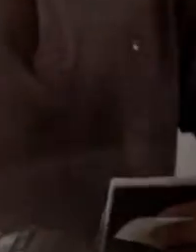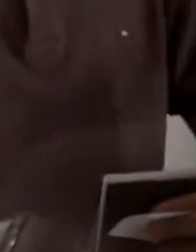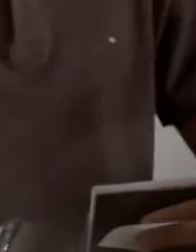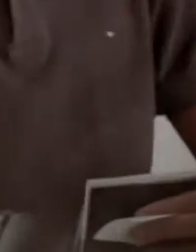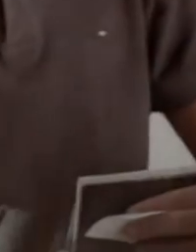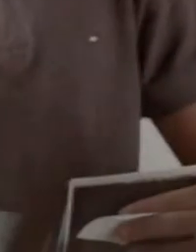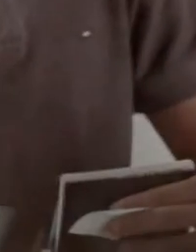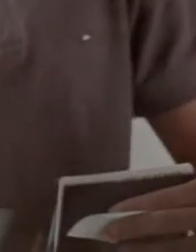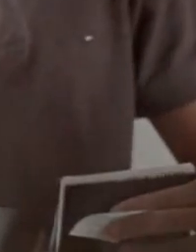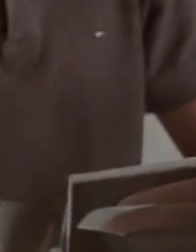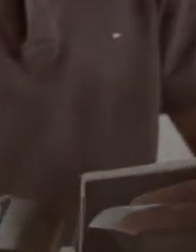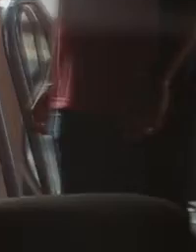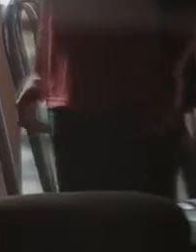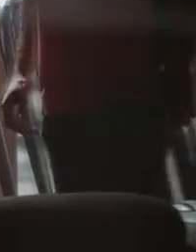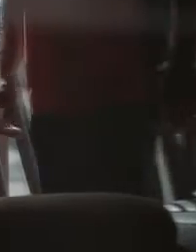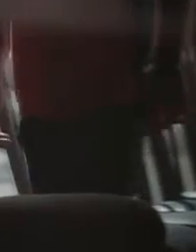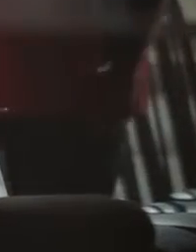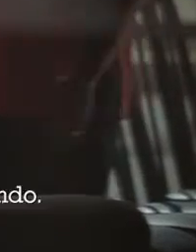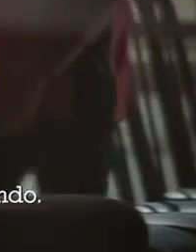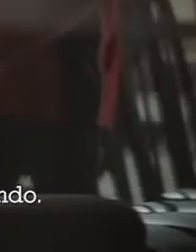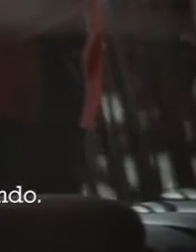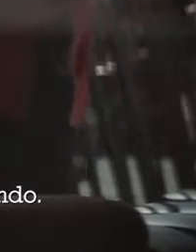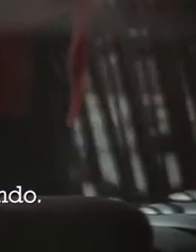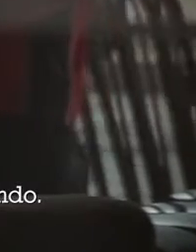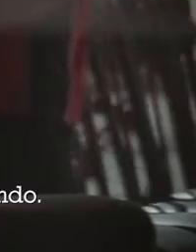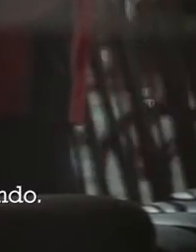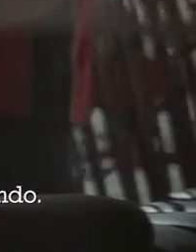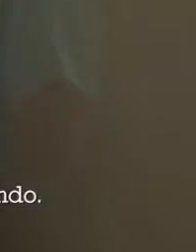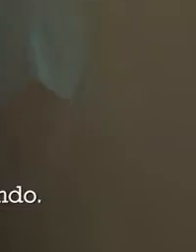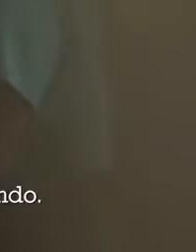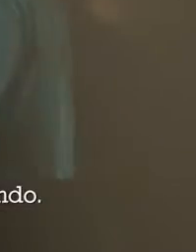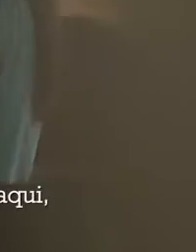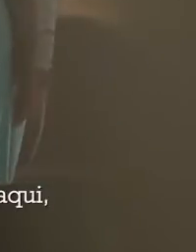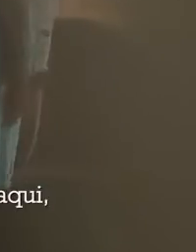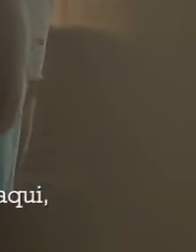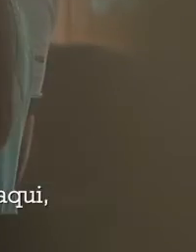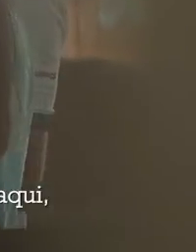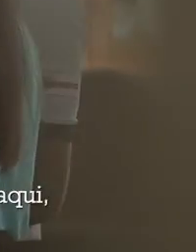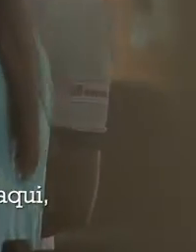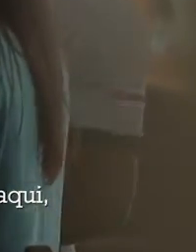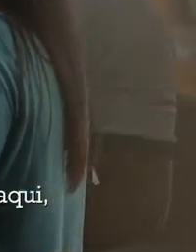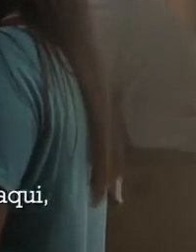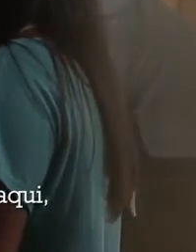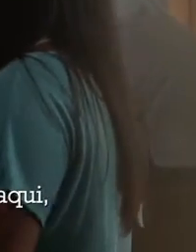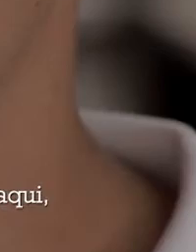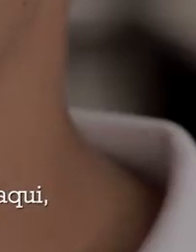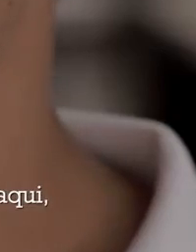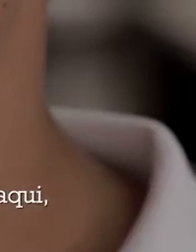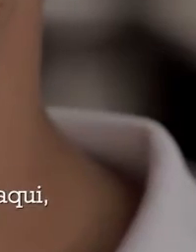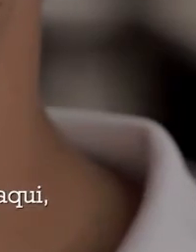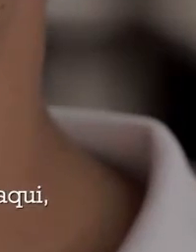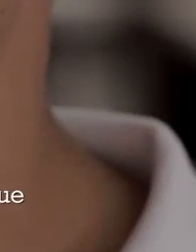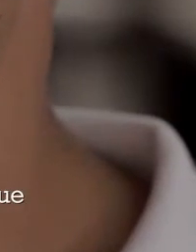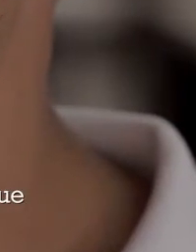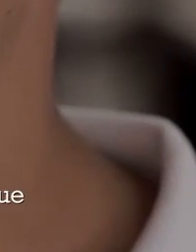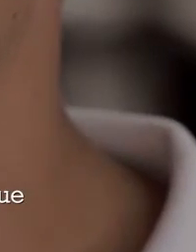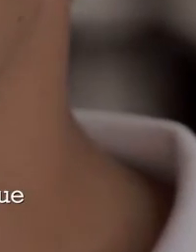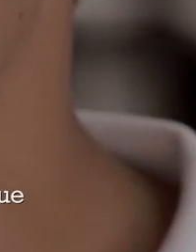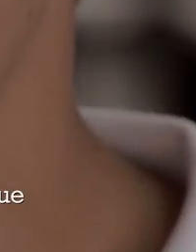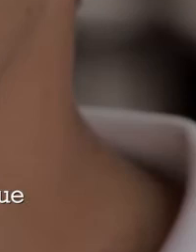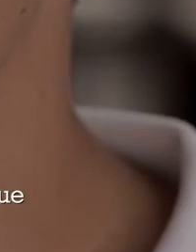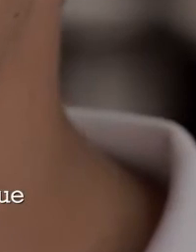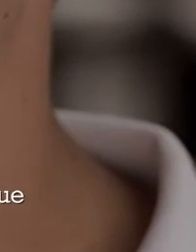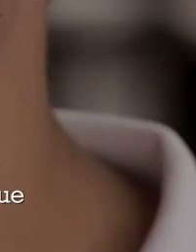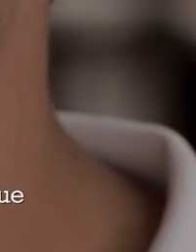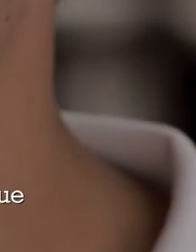né? Porque antes eu era empregado, hoje eu estou empregando pessoas e ajudando. Então, tipo assim, se em 2 anos e meio a gente chegou até aqui, que o ponto